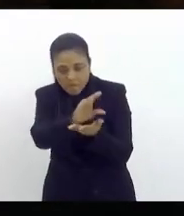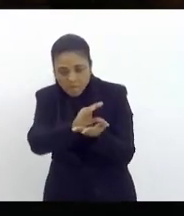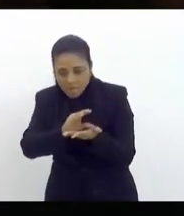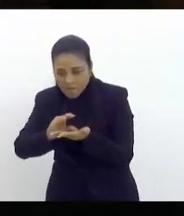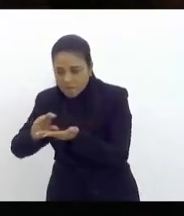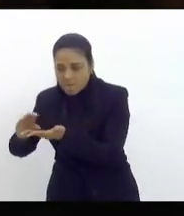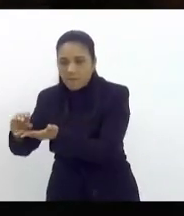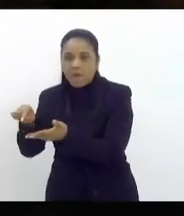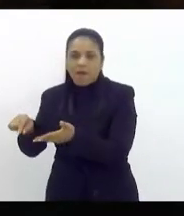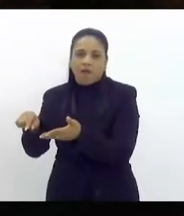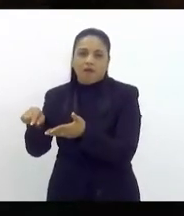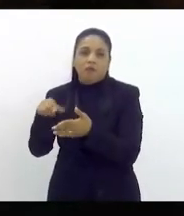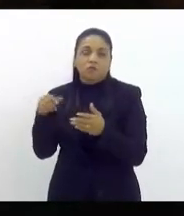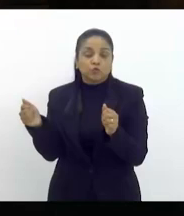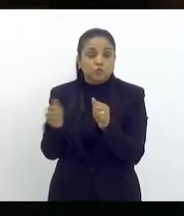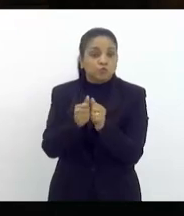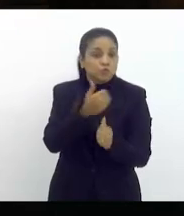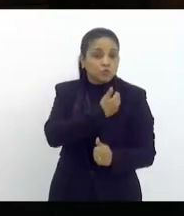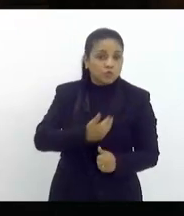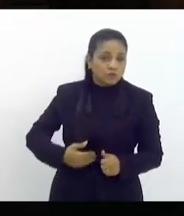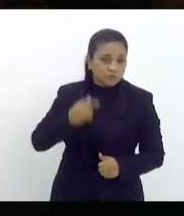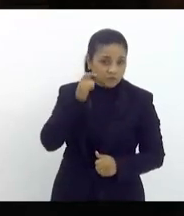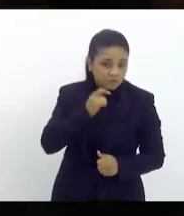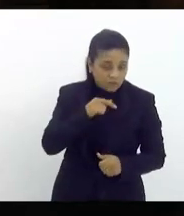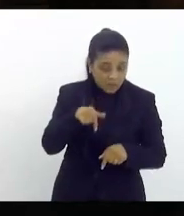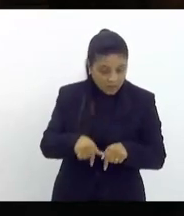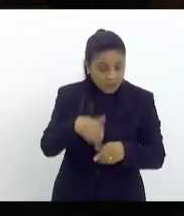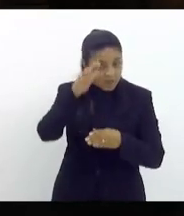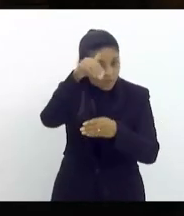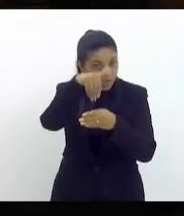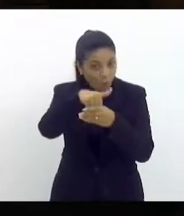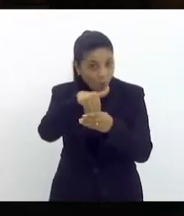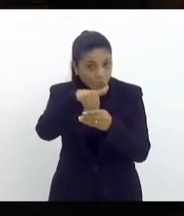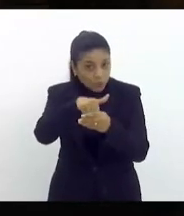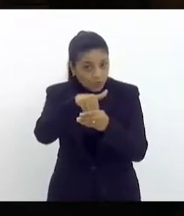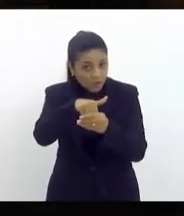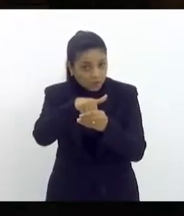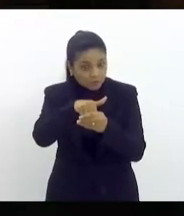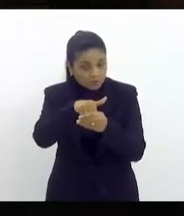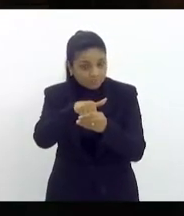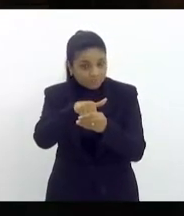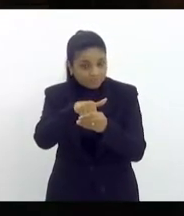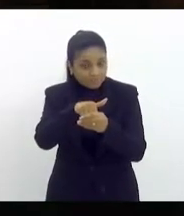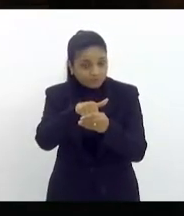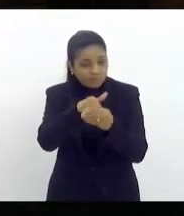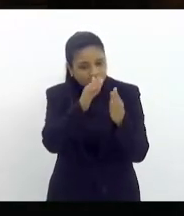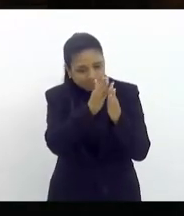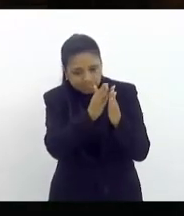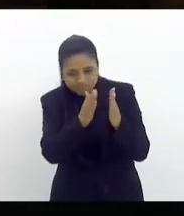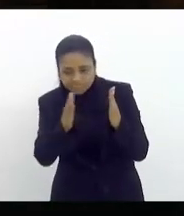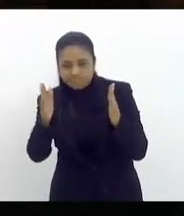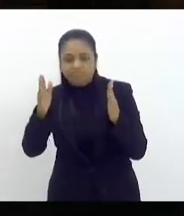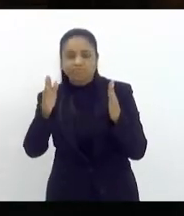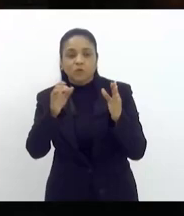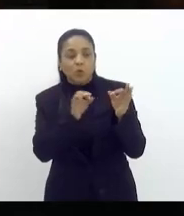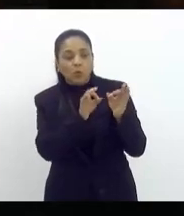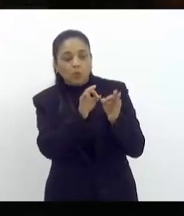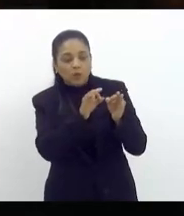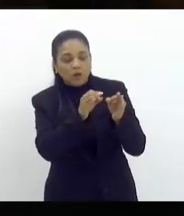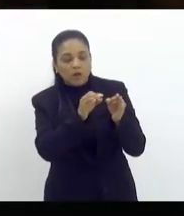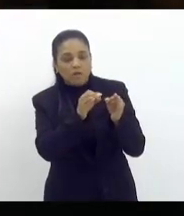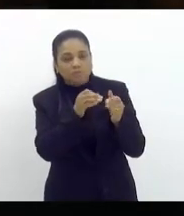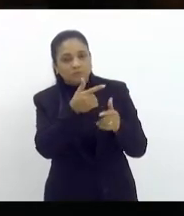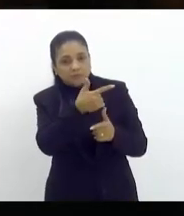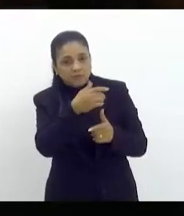inclusive fomos nós aqui que votamos a prorrogação desse programa para este ano o